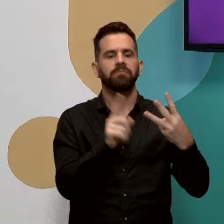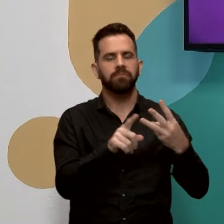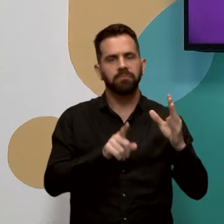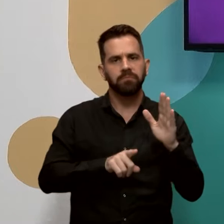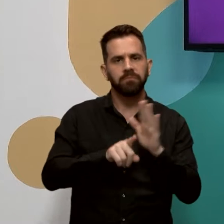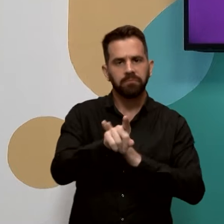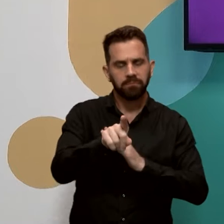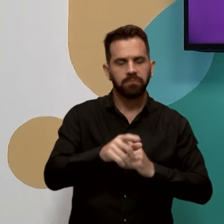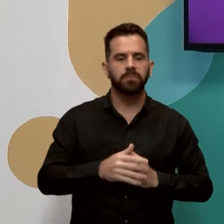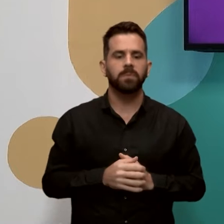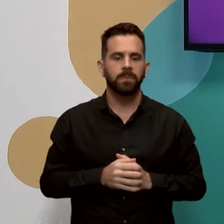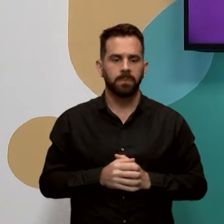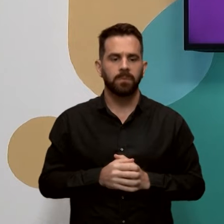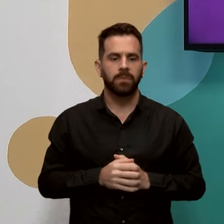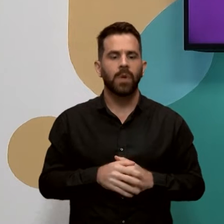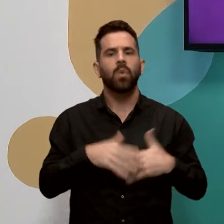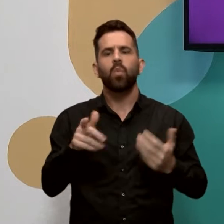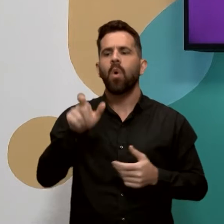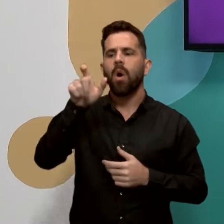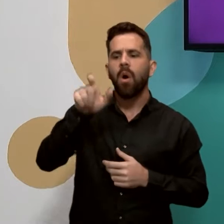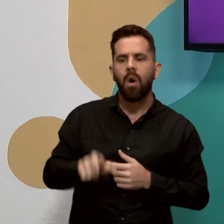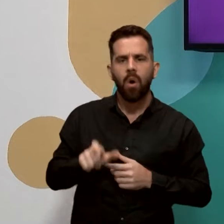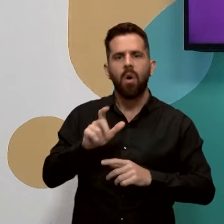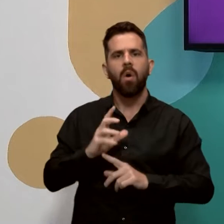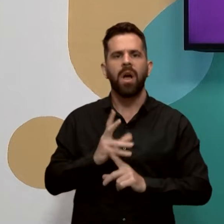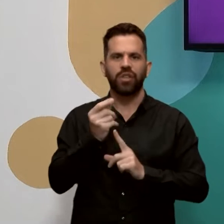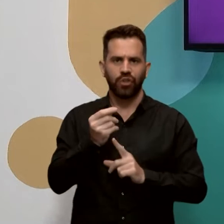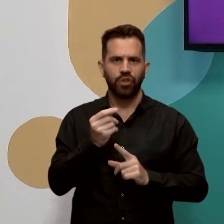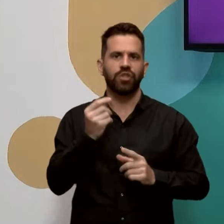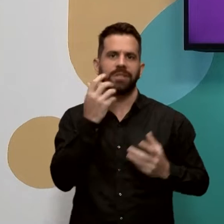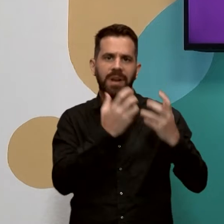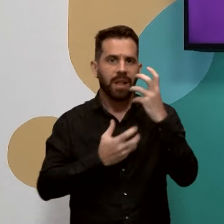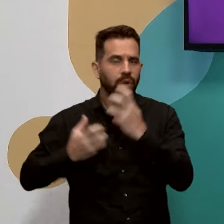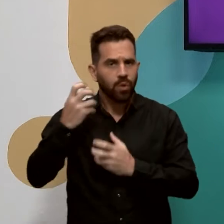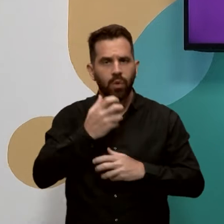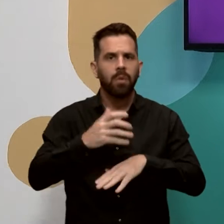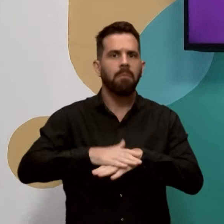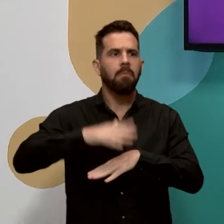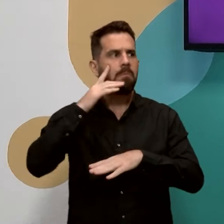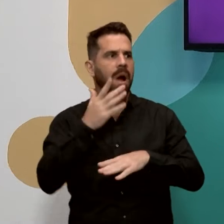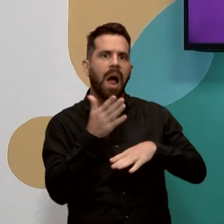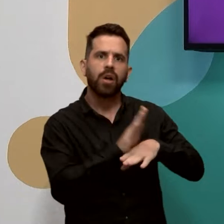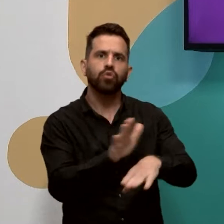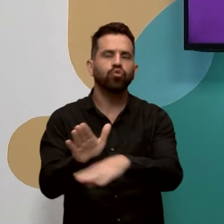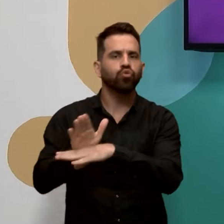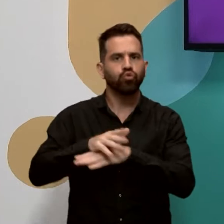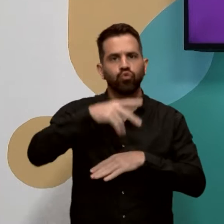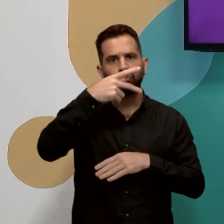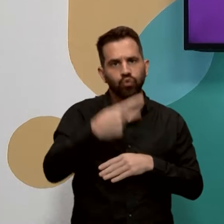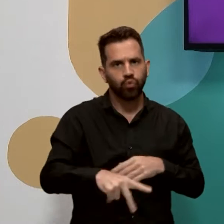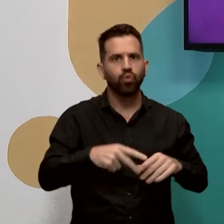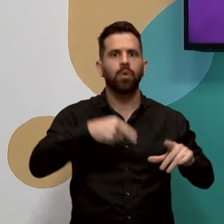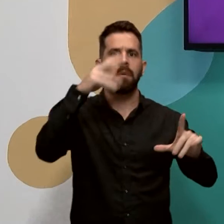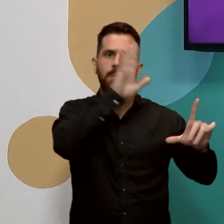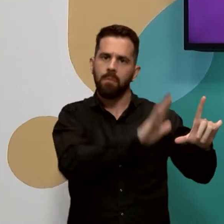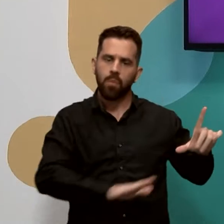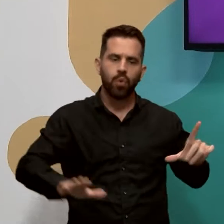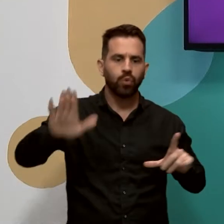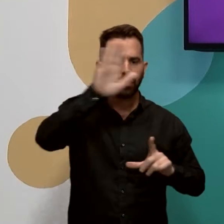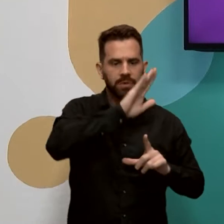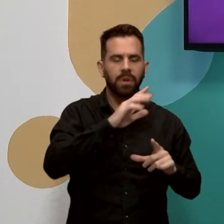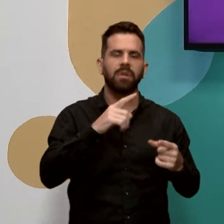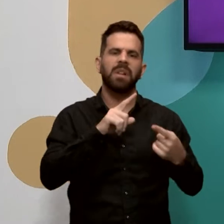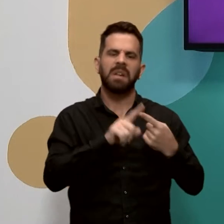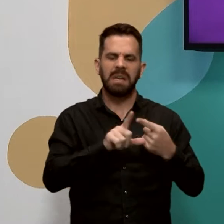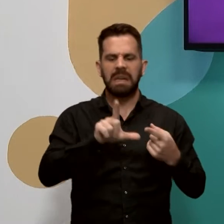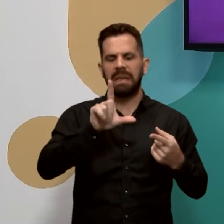contribui positivamente para a cena musical? Aí teve de tudo um pouco aqui, ó, vamos ver. A gente teve Lineker, Criolo, Drica